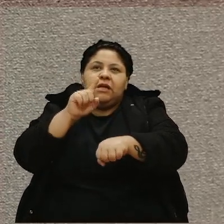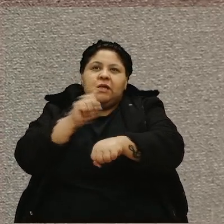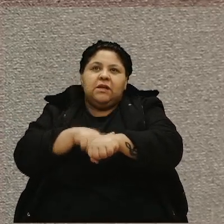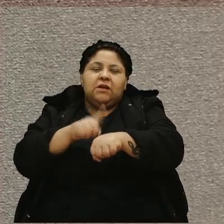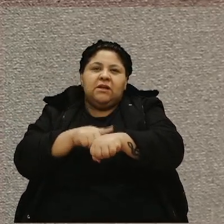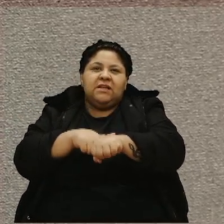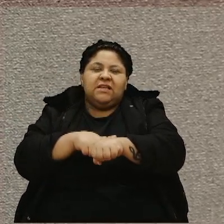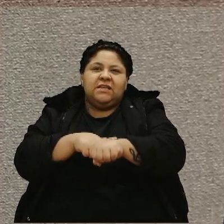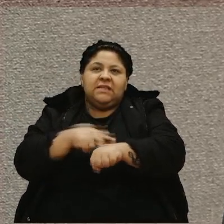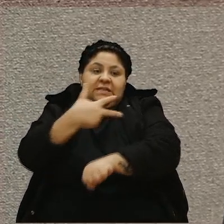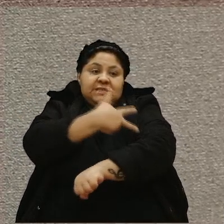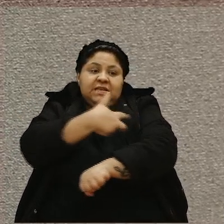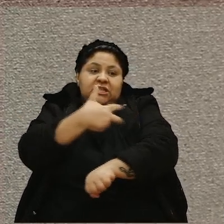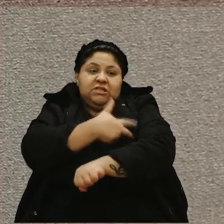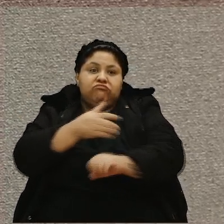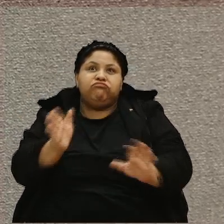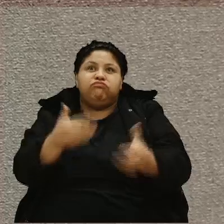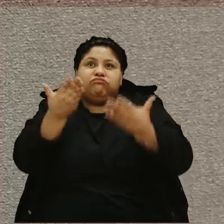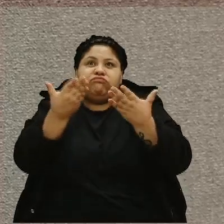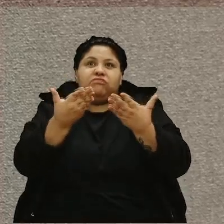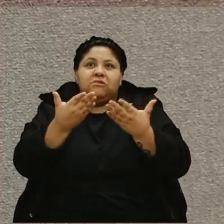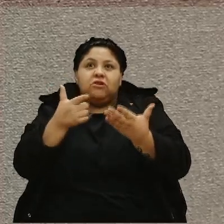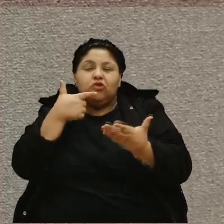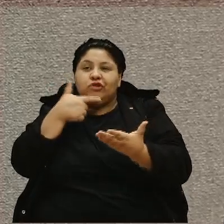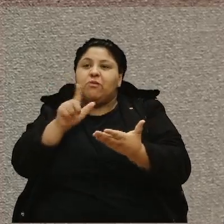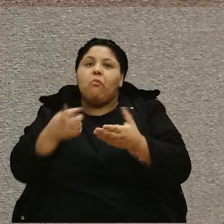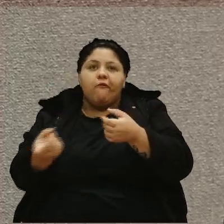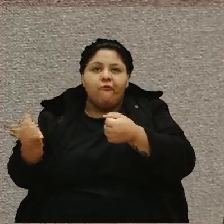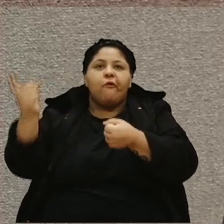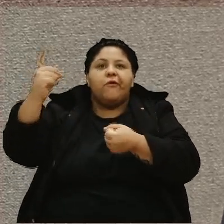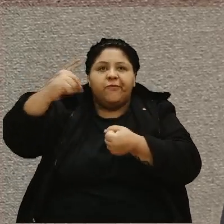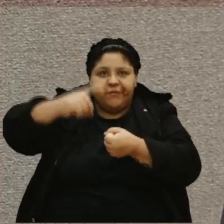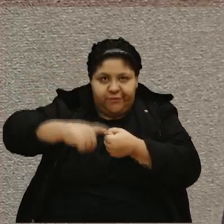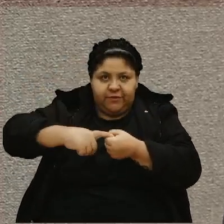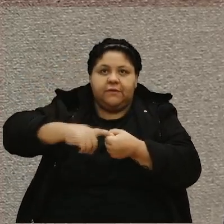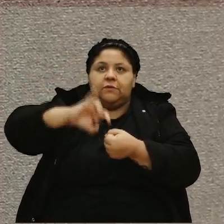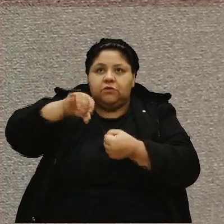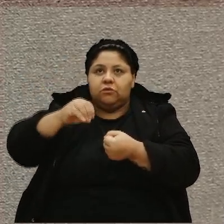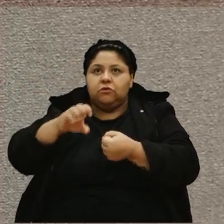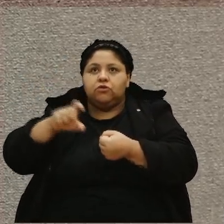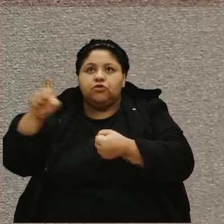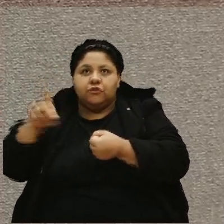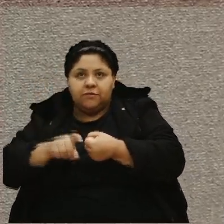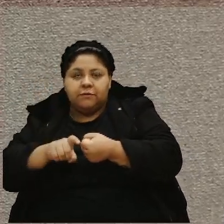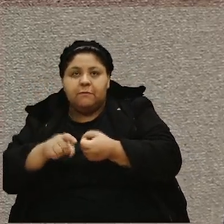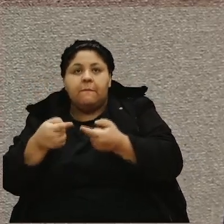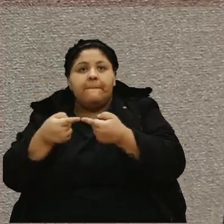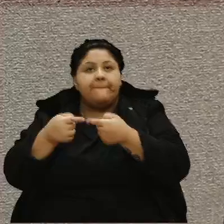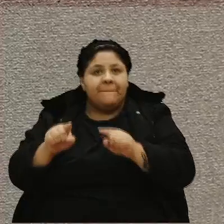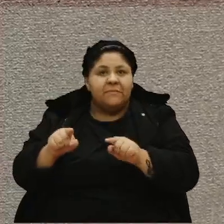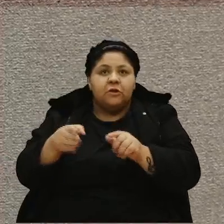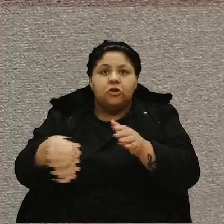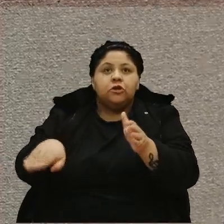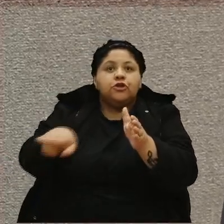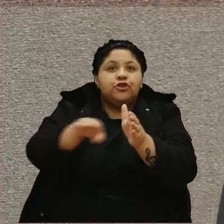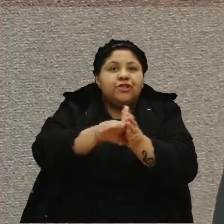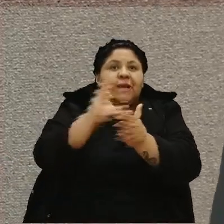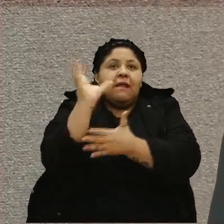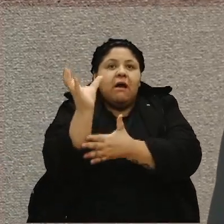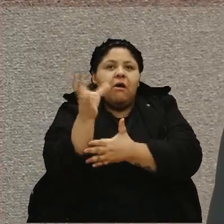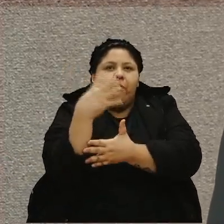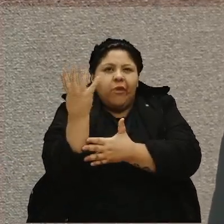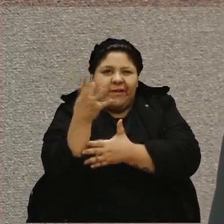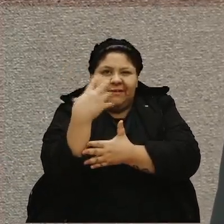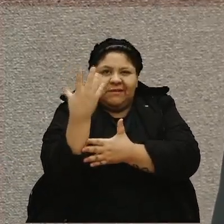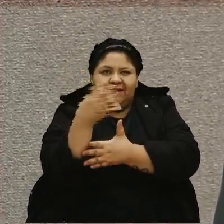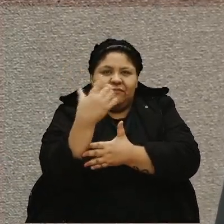7 injeções de adrenalina, nós conseguimos reanimar o senhor José Luiz. No entanto, ao chegar na ambulância,